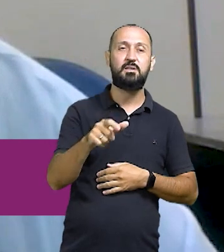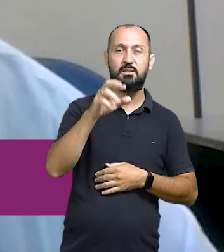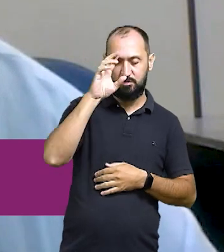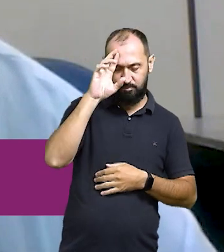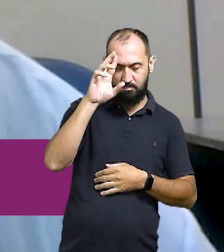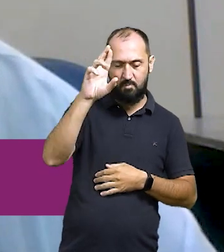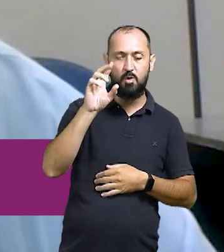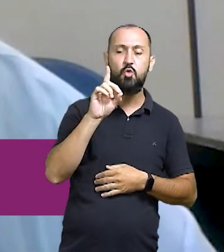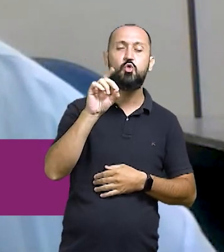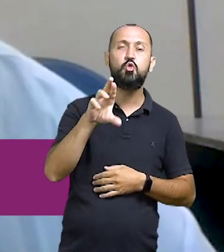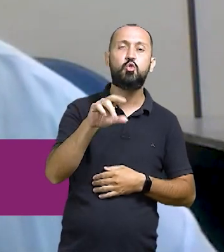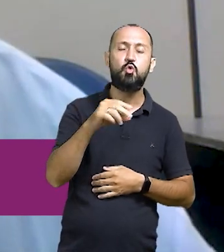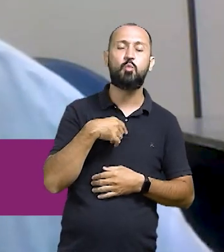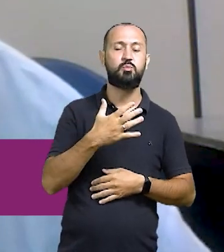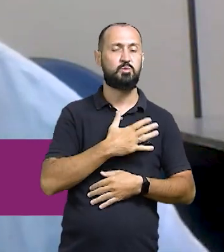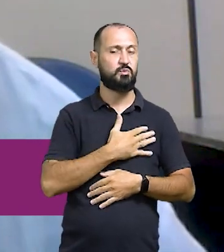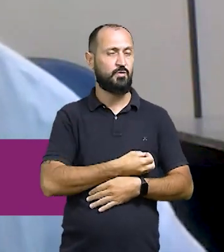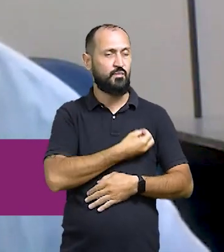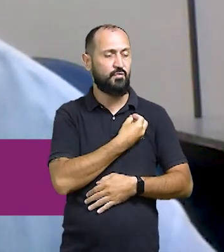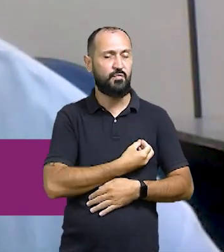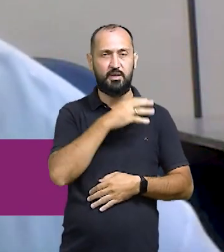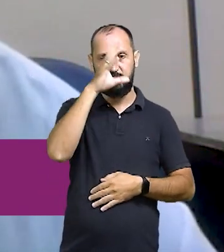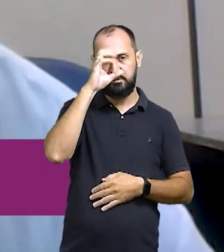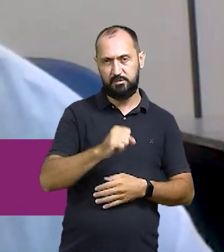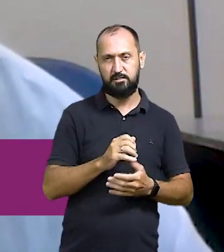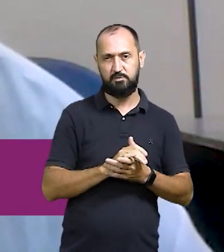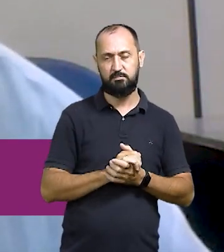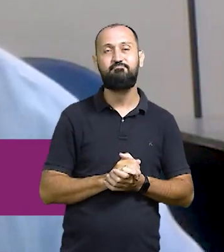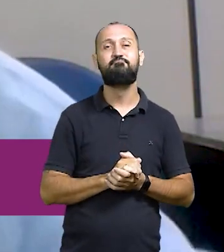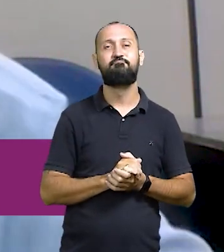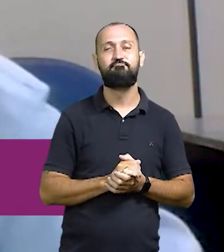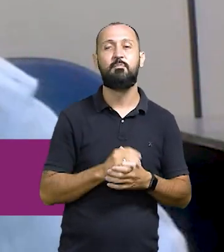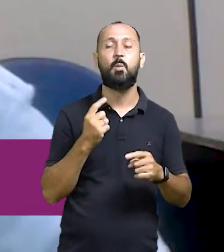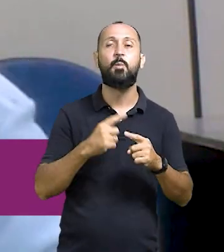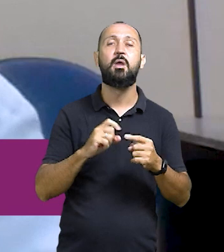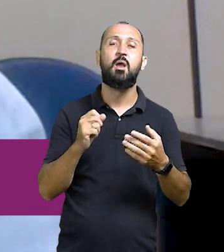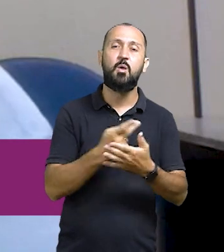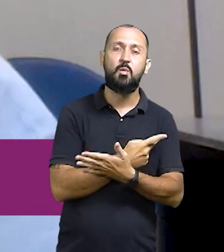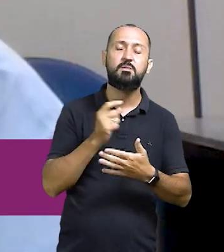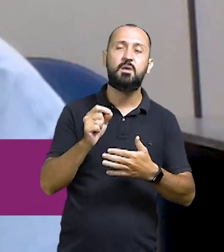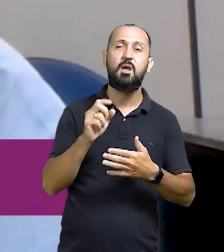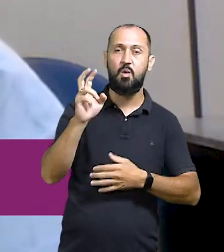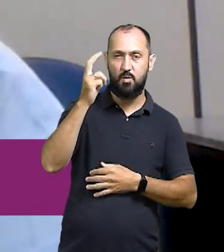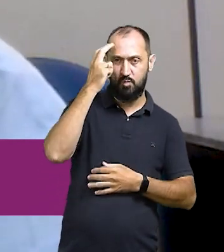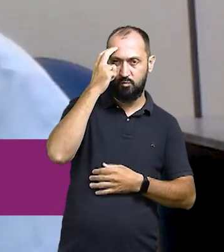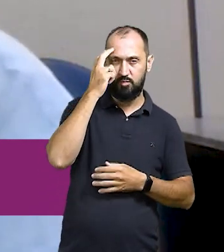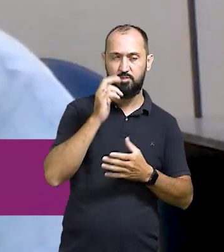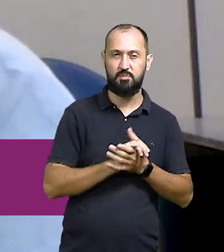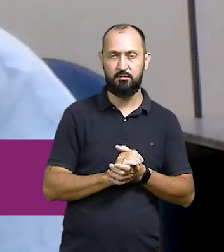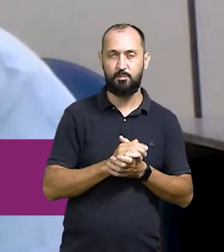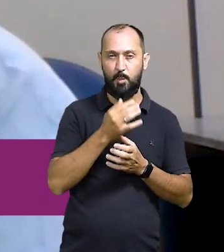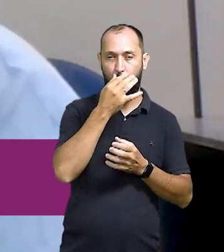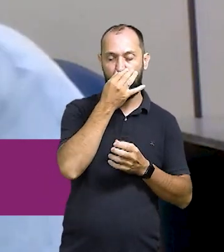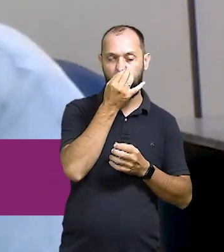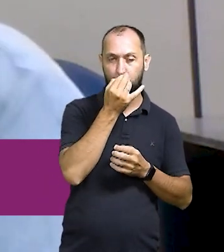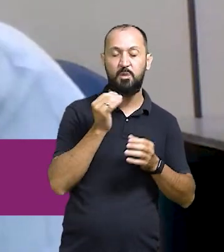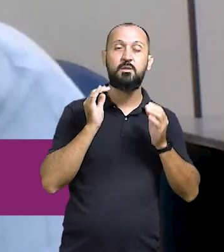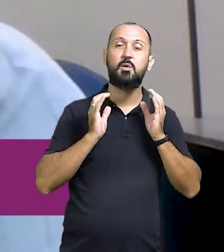vai mais estar com ninguém, portanto, eu quero que você morra. Portanto, eu vou matar os filhos na sua frente, ou eu te